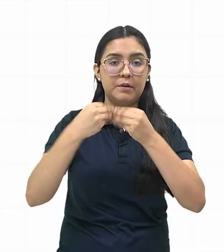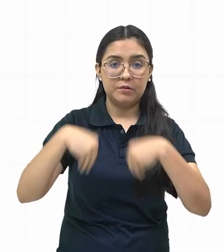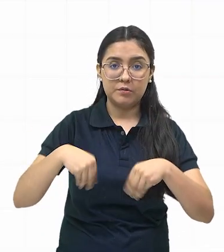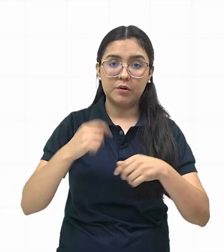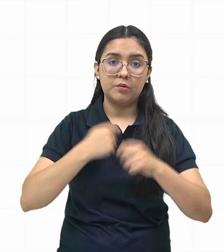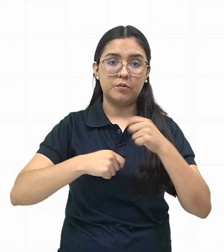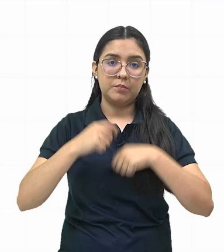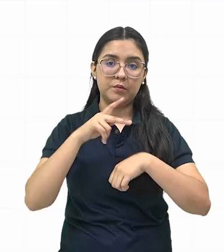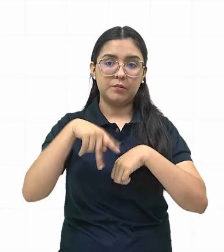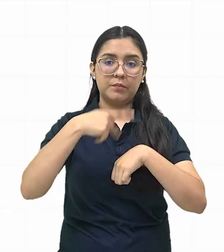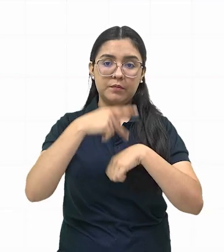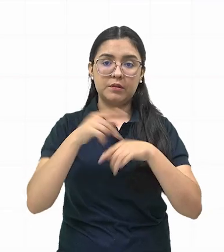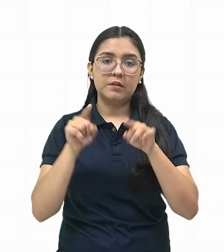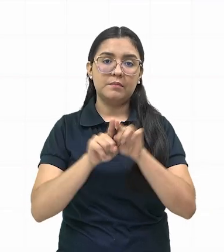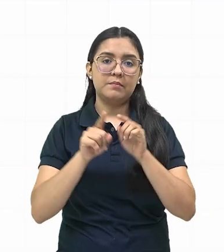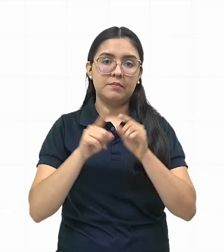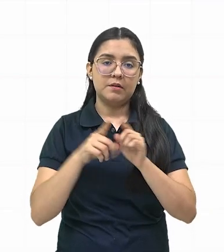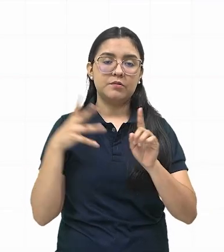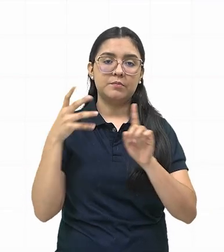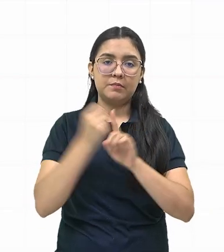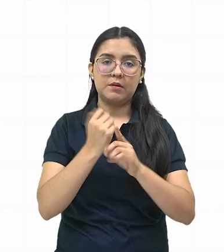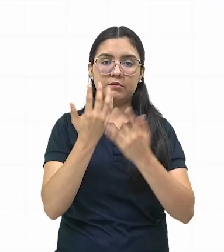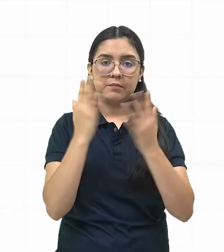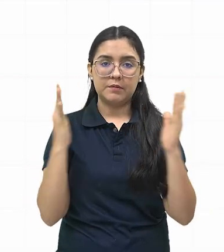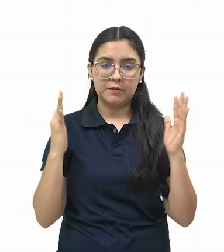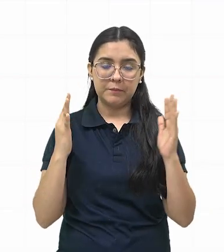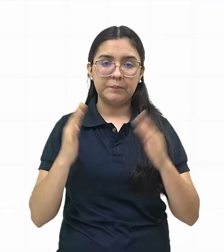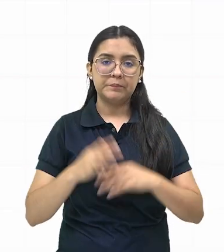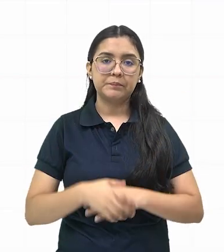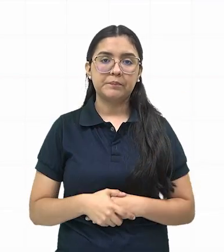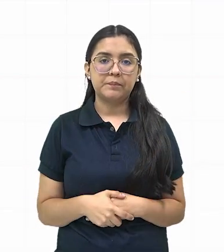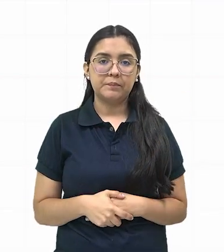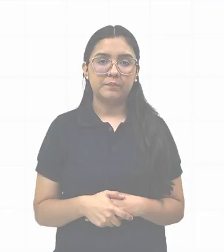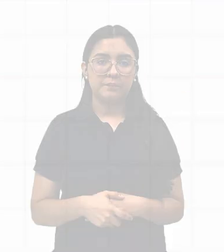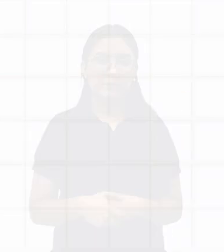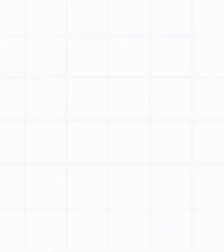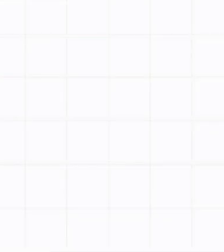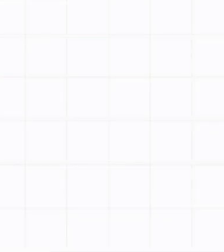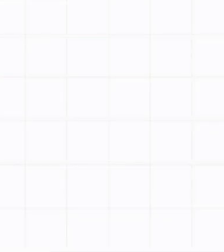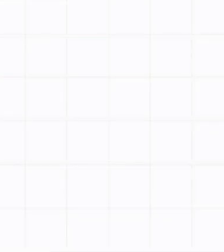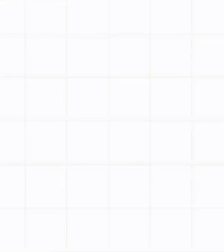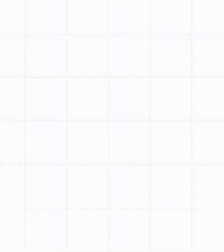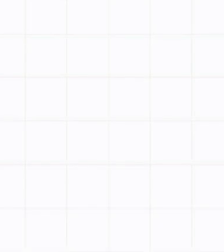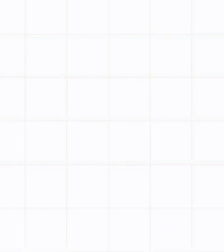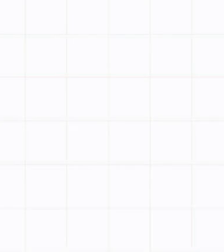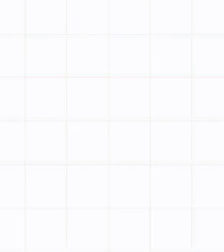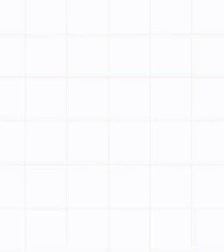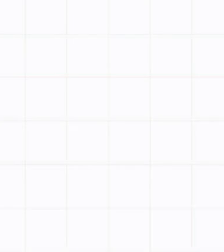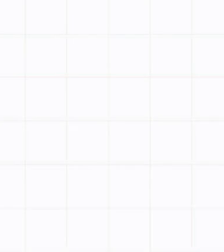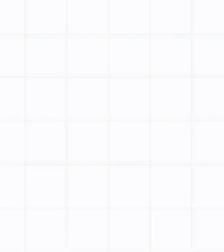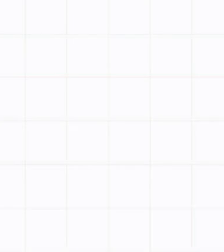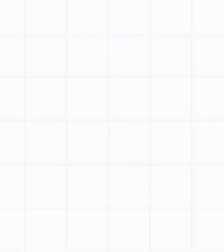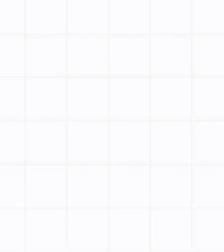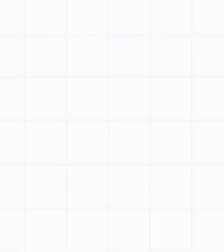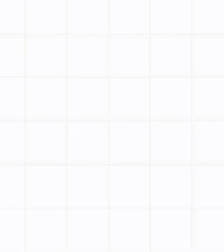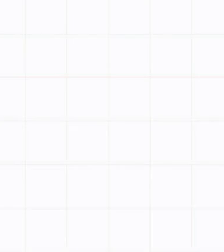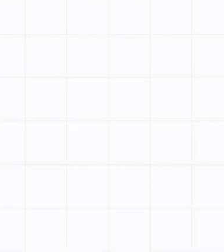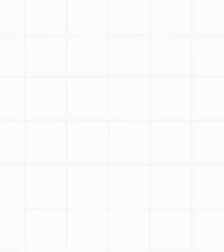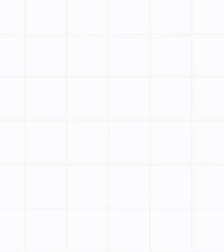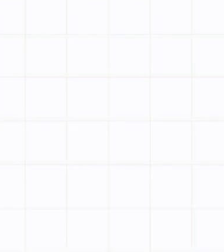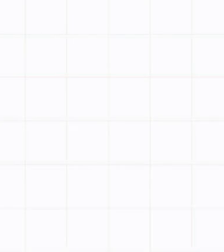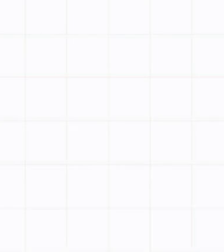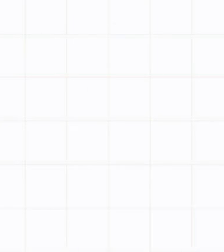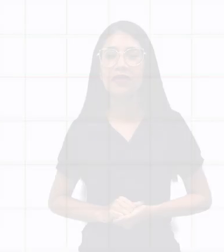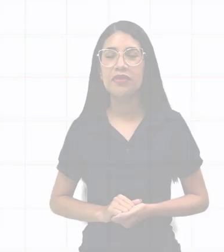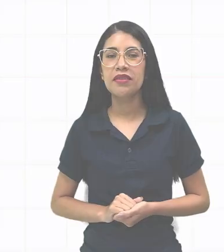desses países. E os impactos ambientais, né? O uso racional dos recursos irracional, dos recursos naturais,